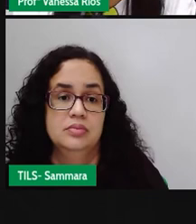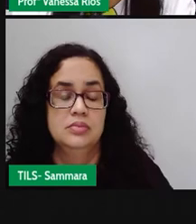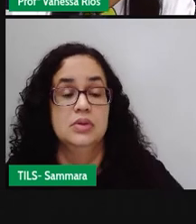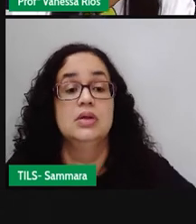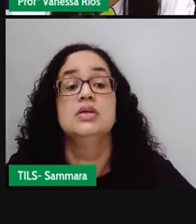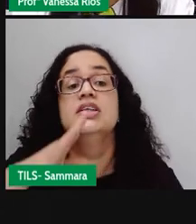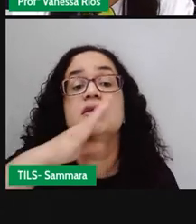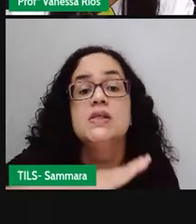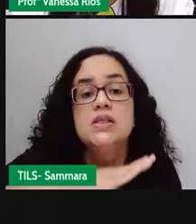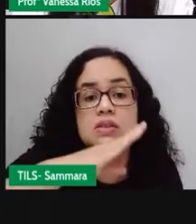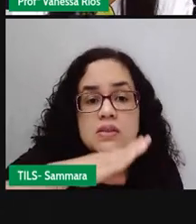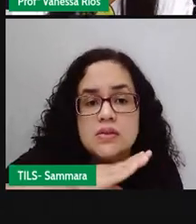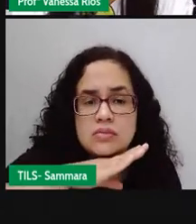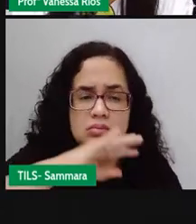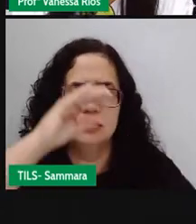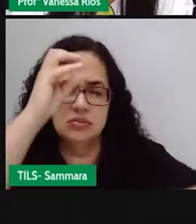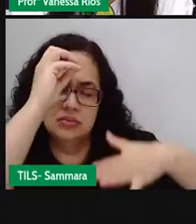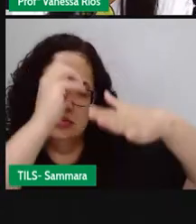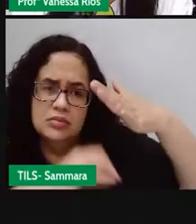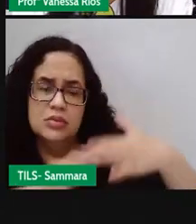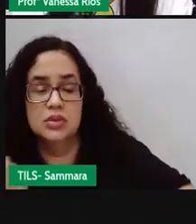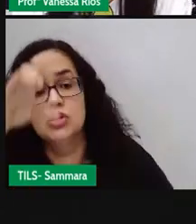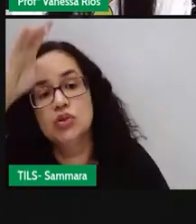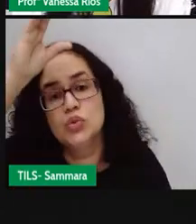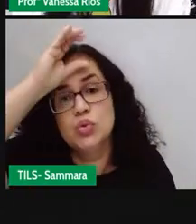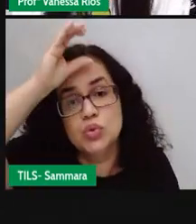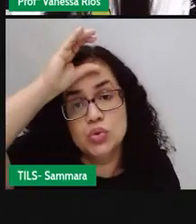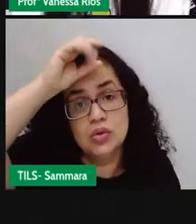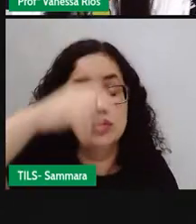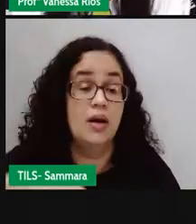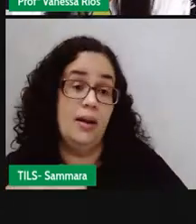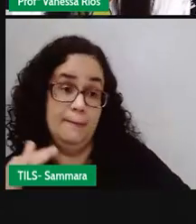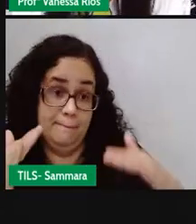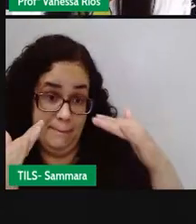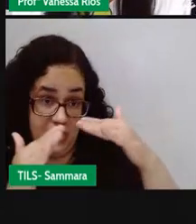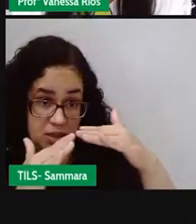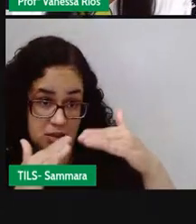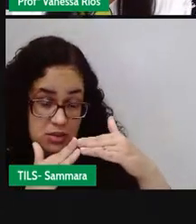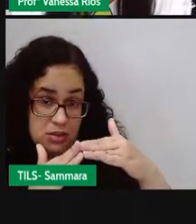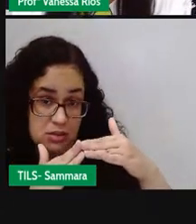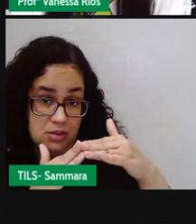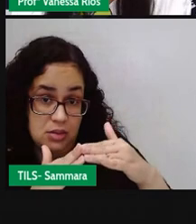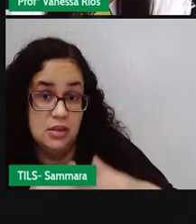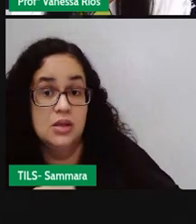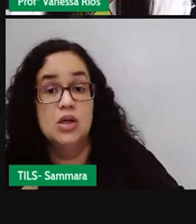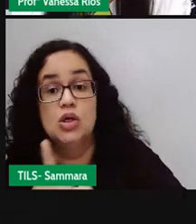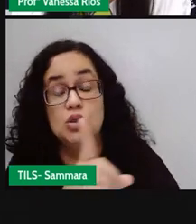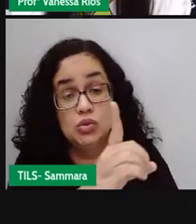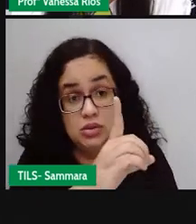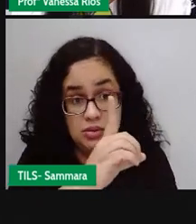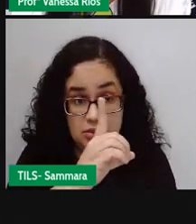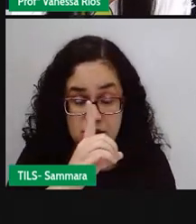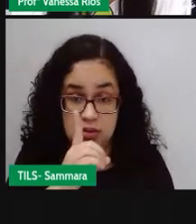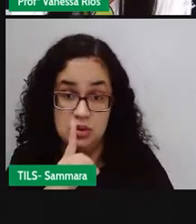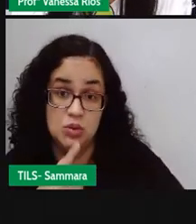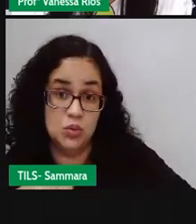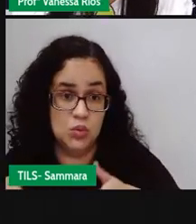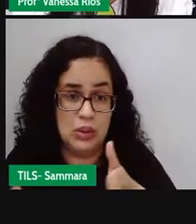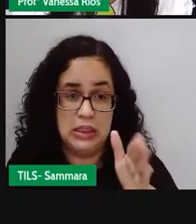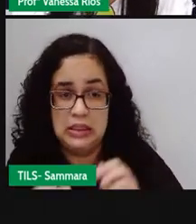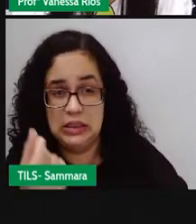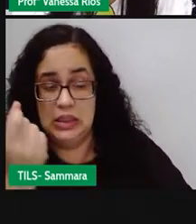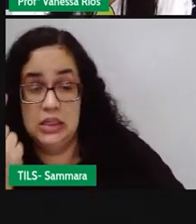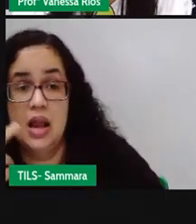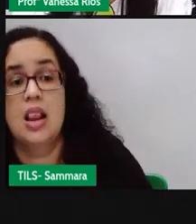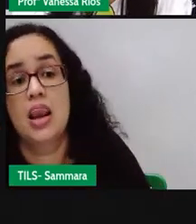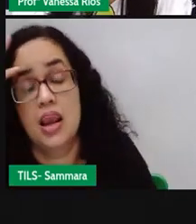"De tardinha, ela despediu da tia e voltou para casa. Quando ia chegando na entrada do caminho